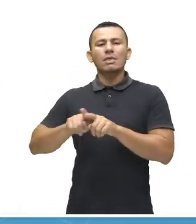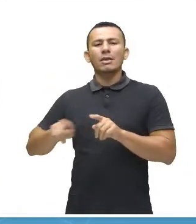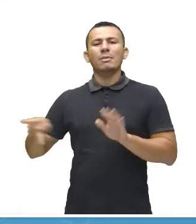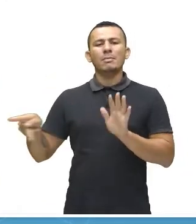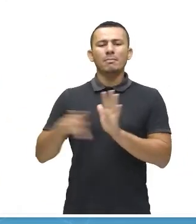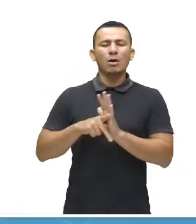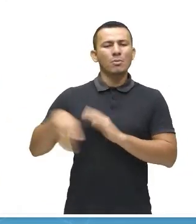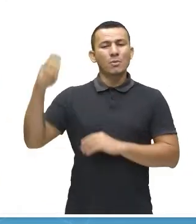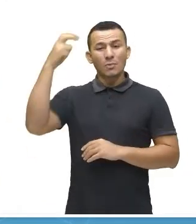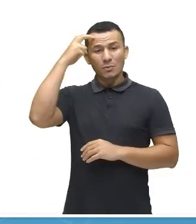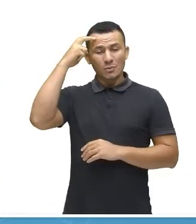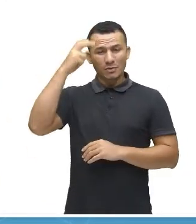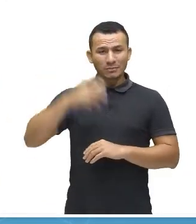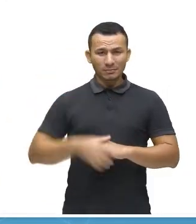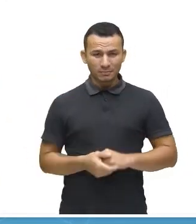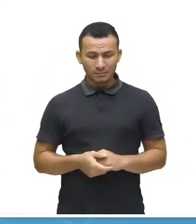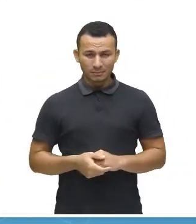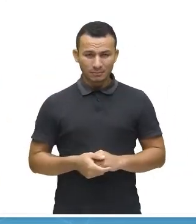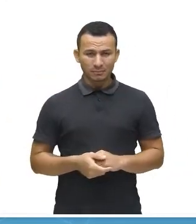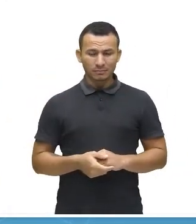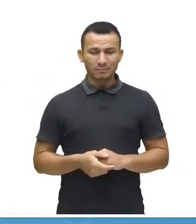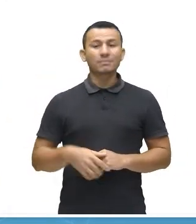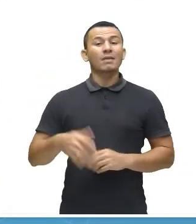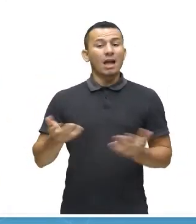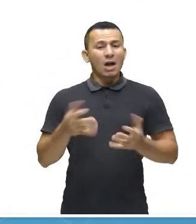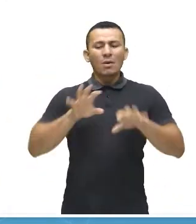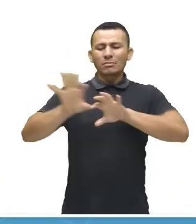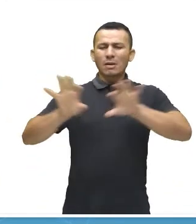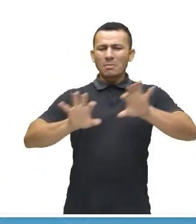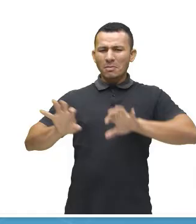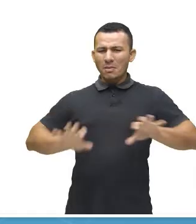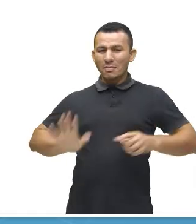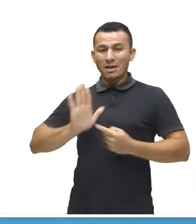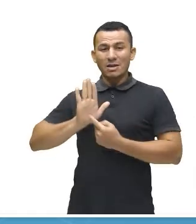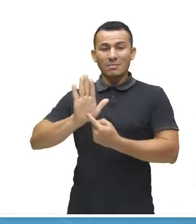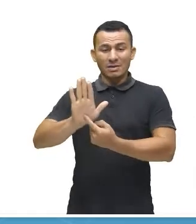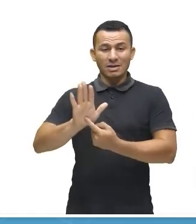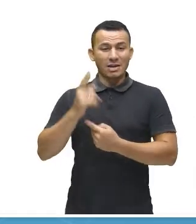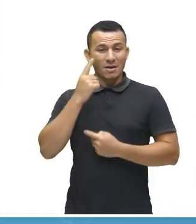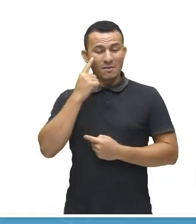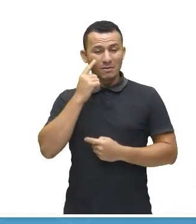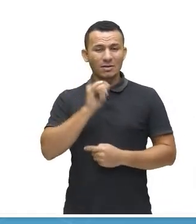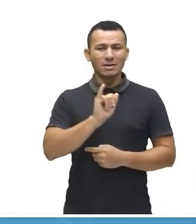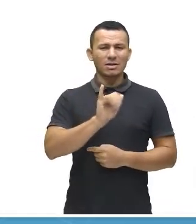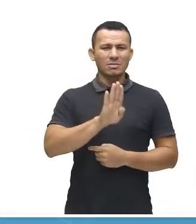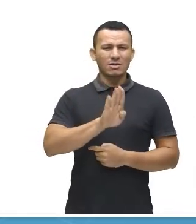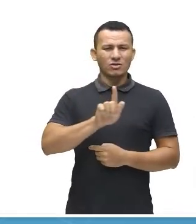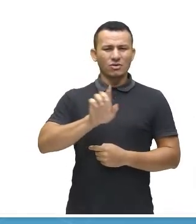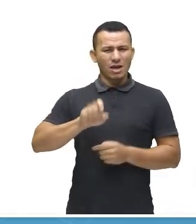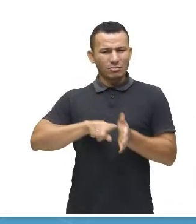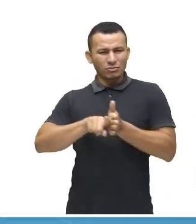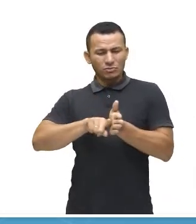nacional. Vamos conhecer algumas dessas divisões segundo o IBGE?